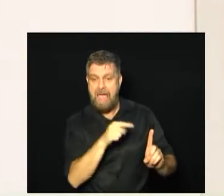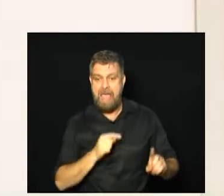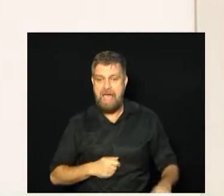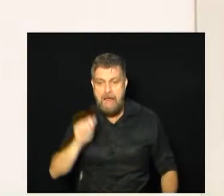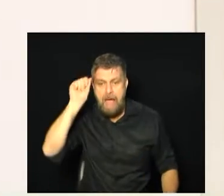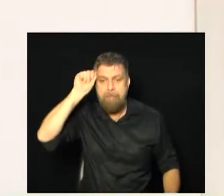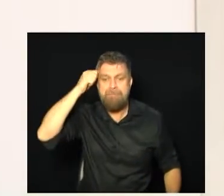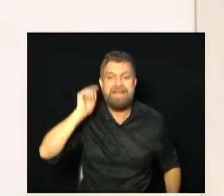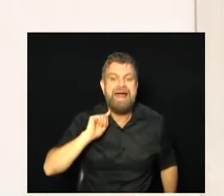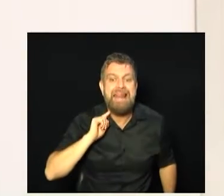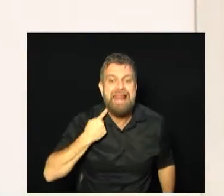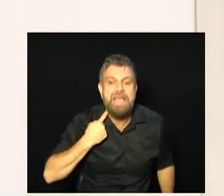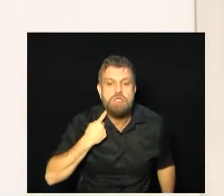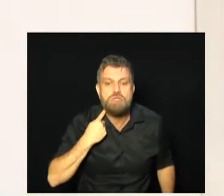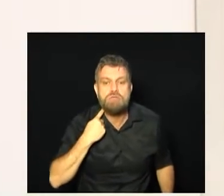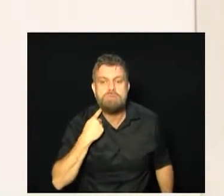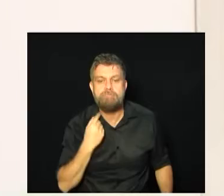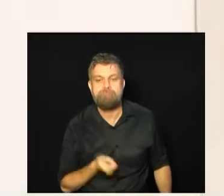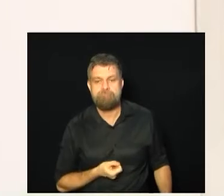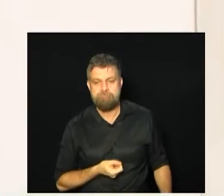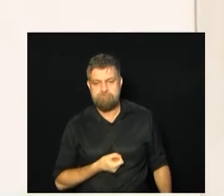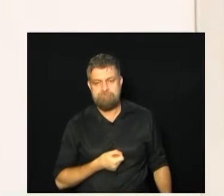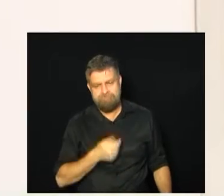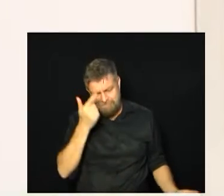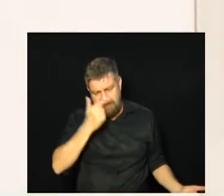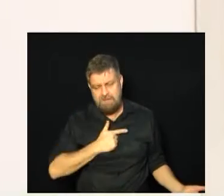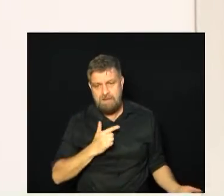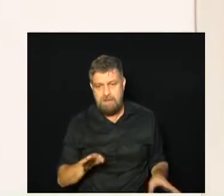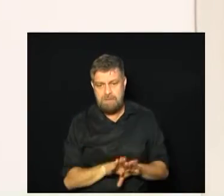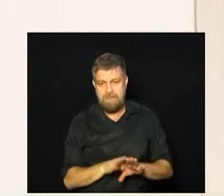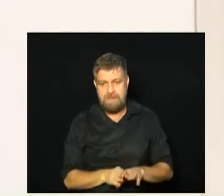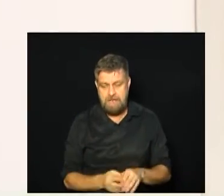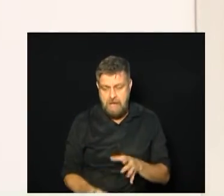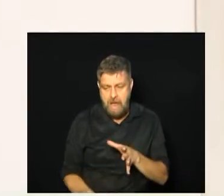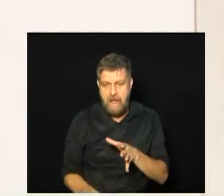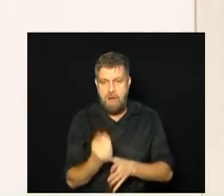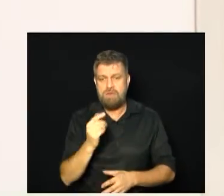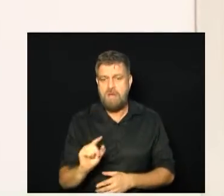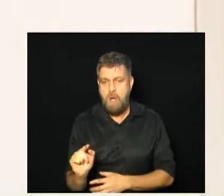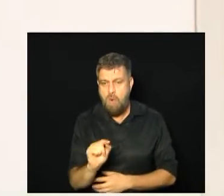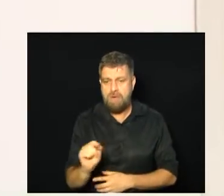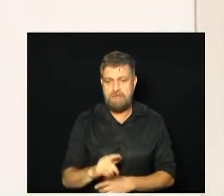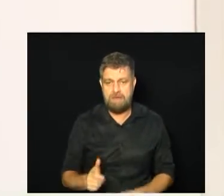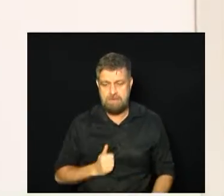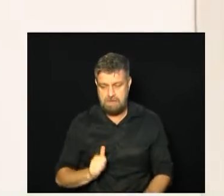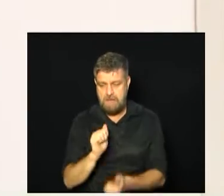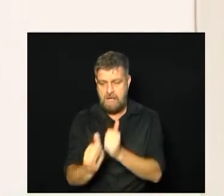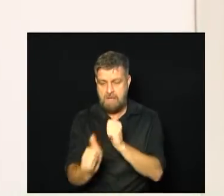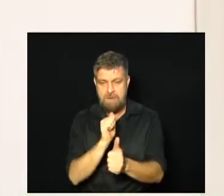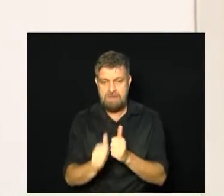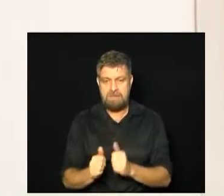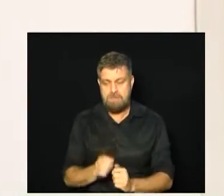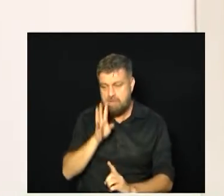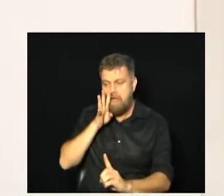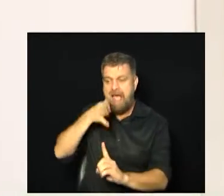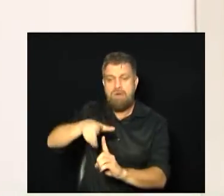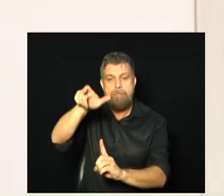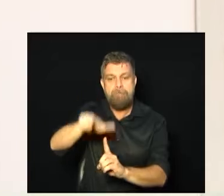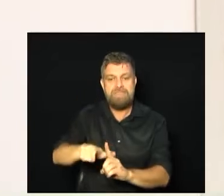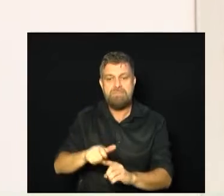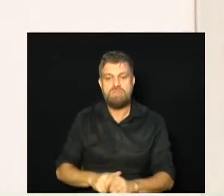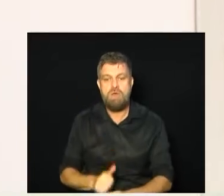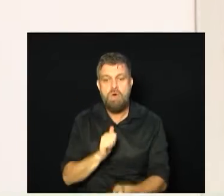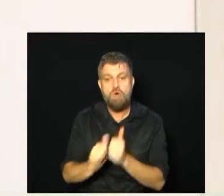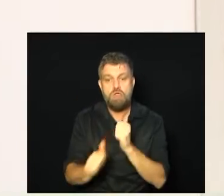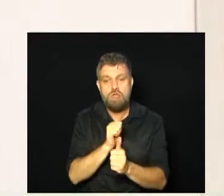preta lixo. Como aconteceu e acontece frequentemente, infelizmente, no meio esportivo, quando chamam um jogador de macaco, por